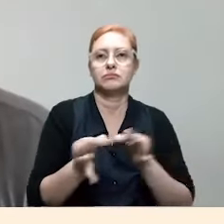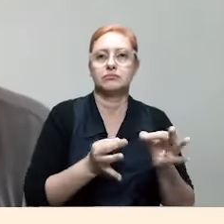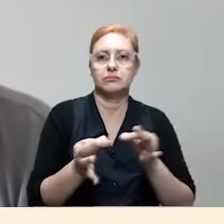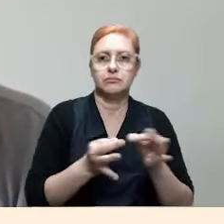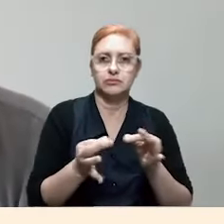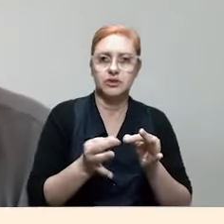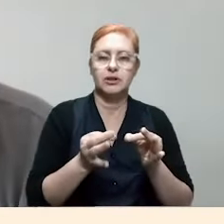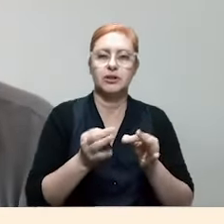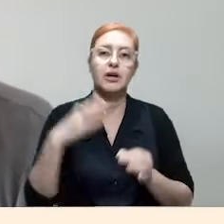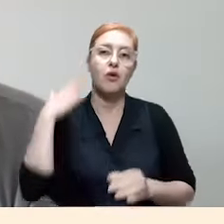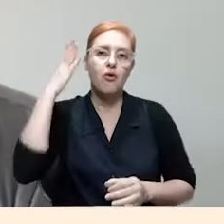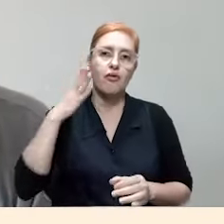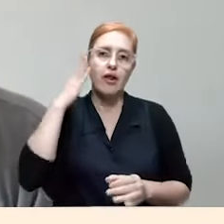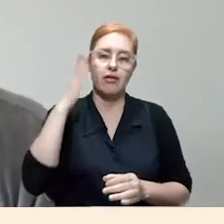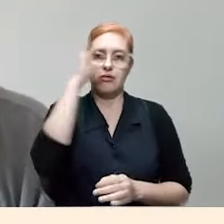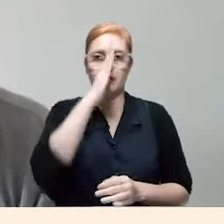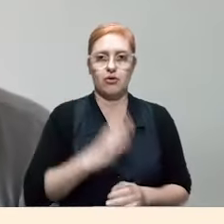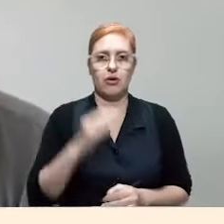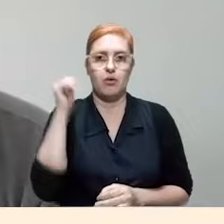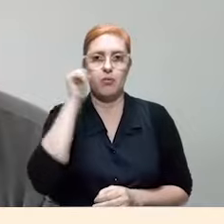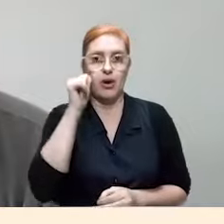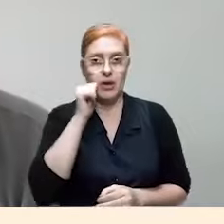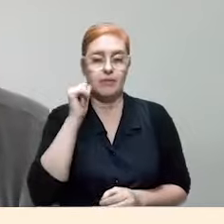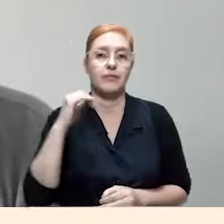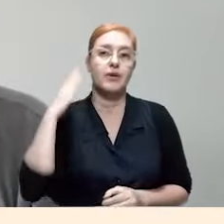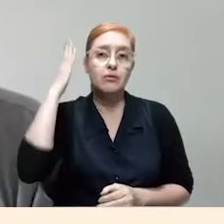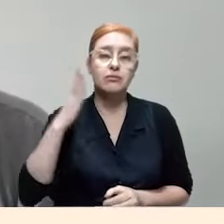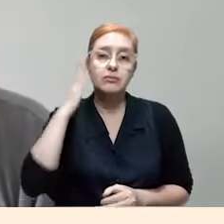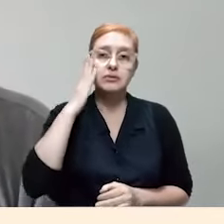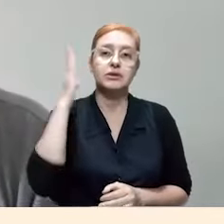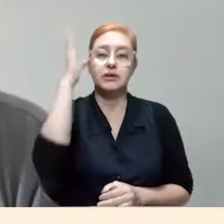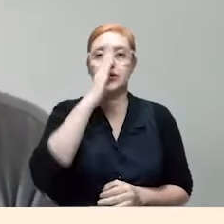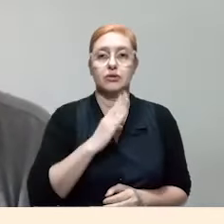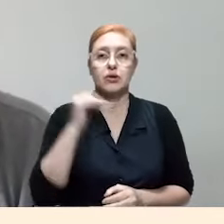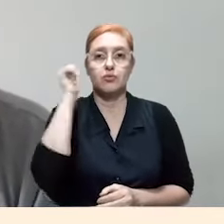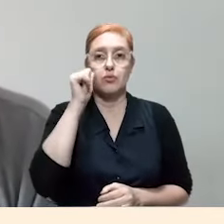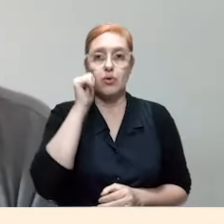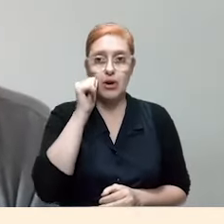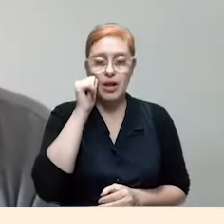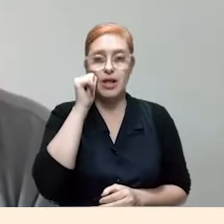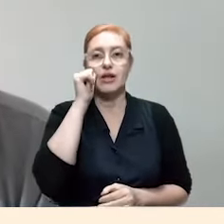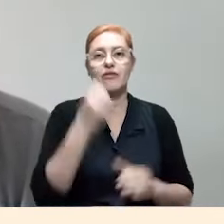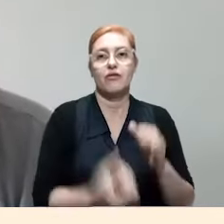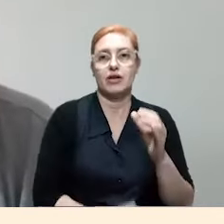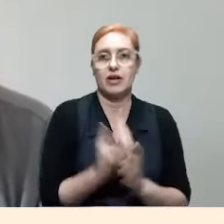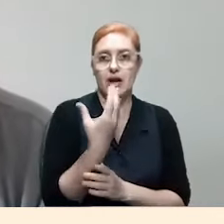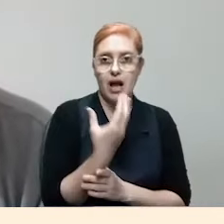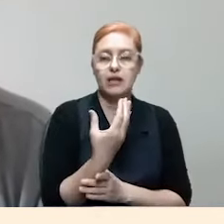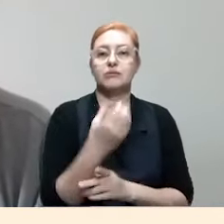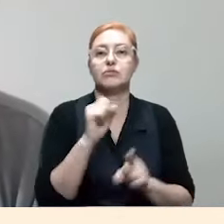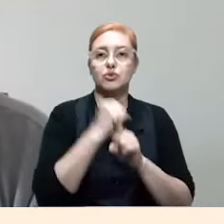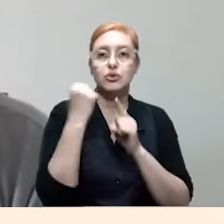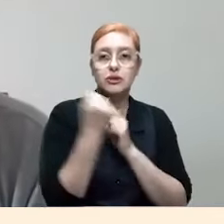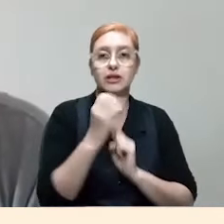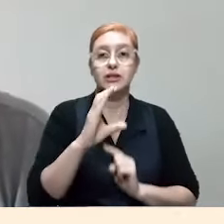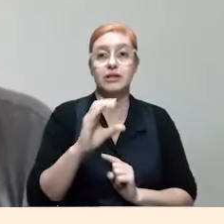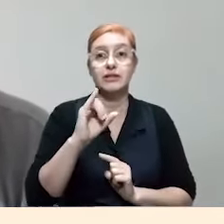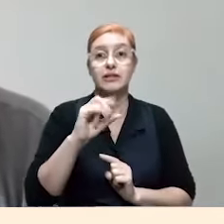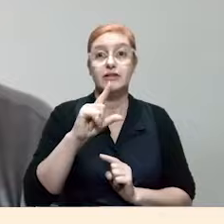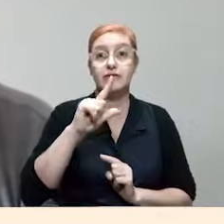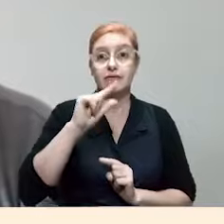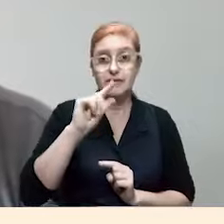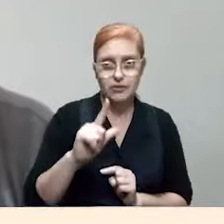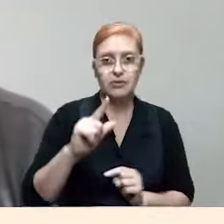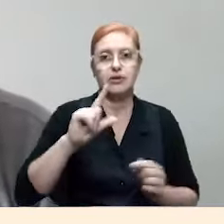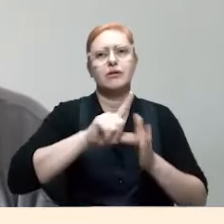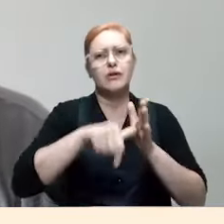10 redes nacionais se juntaram para organizar a Conferência Nacional de Mulheres. A